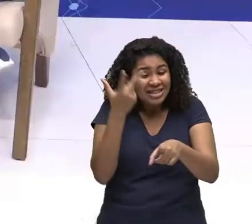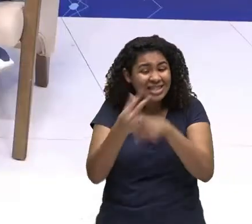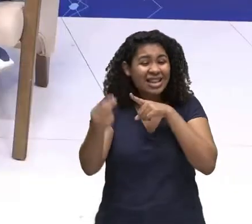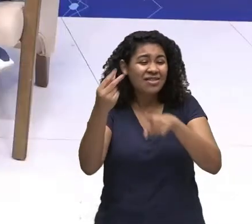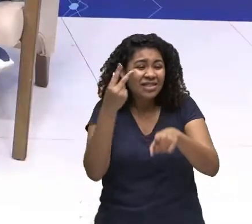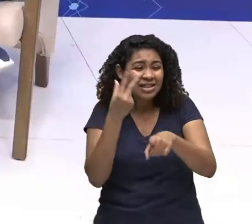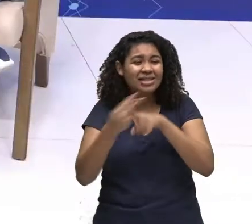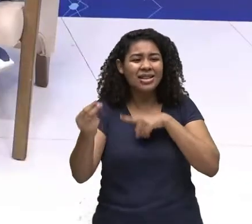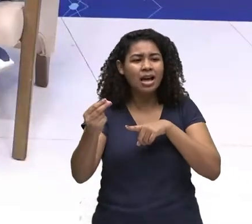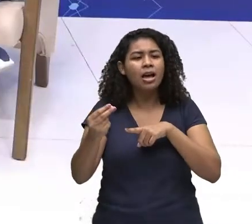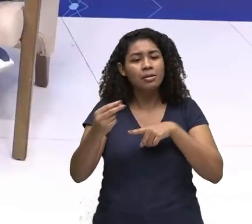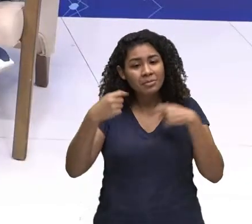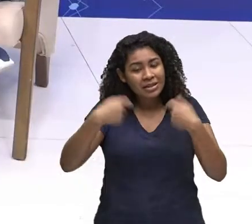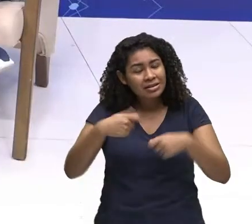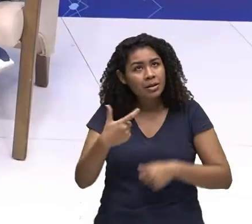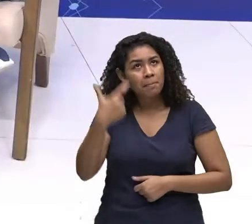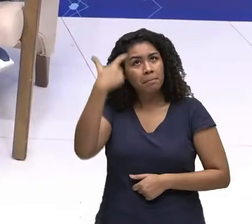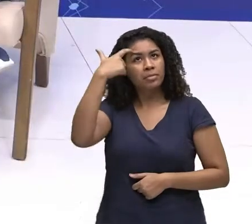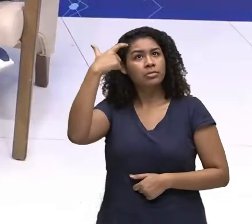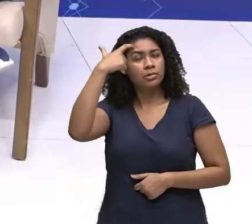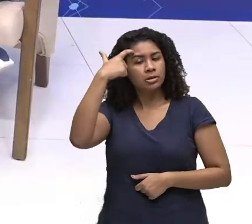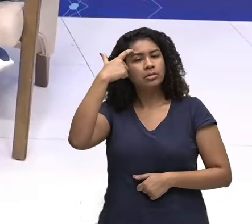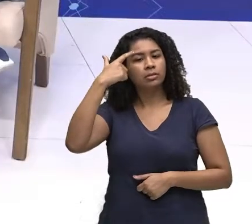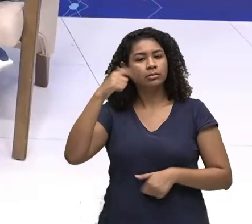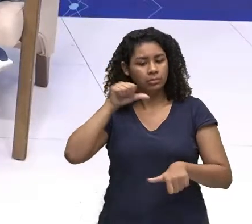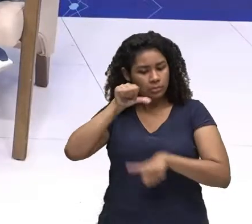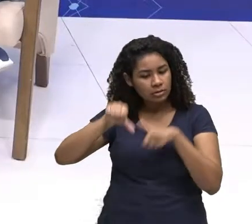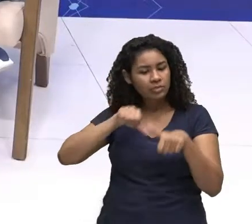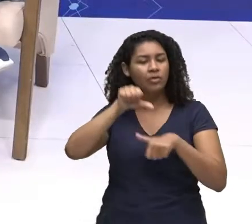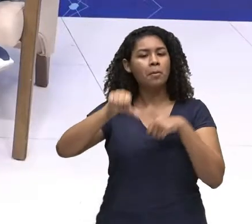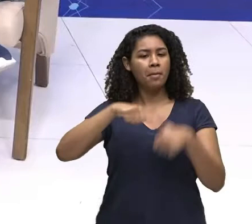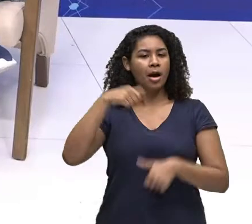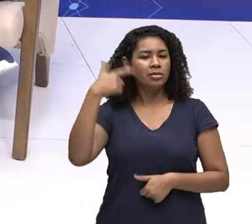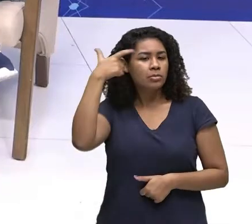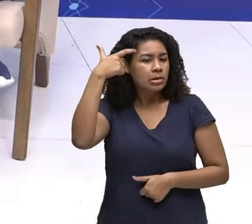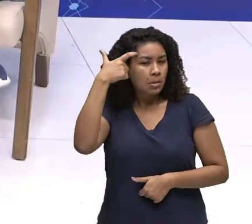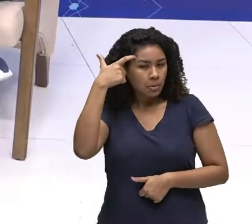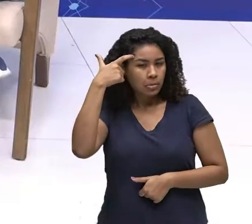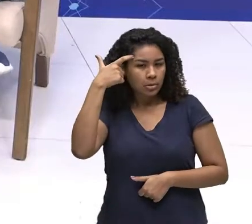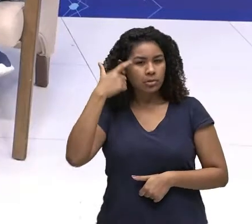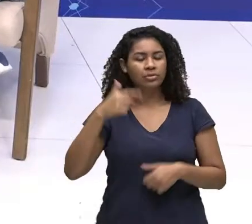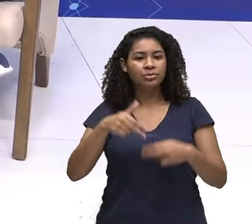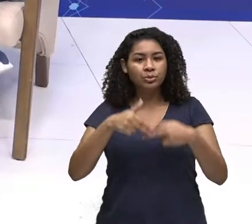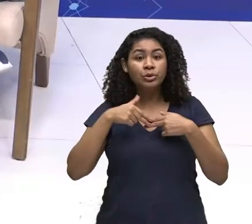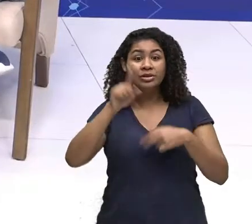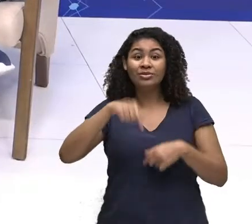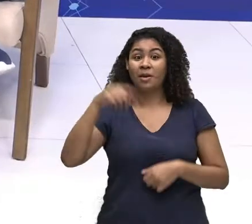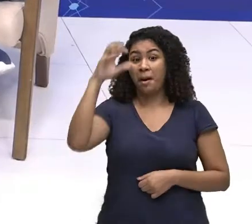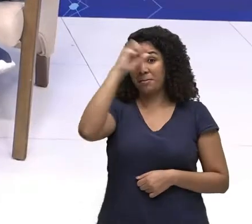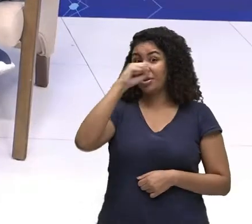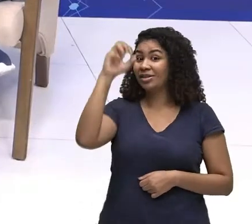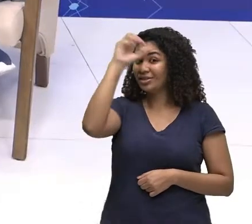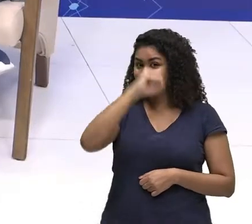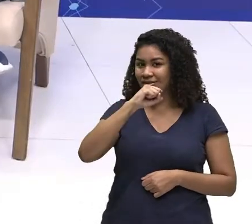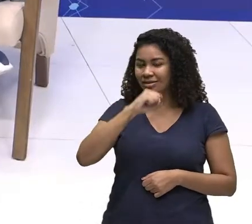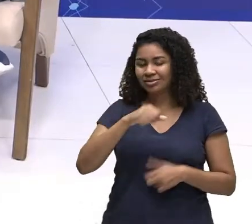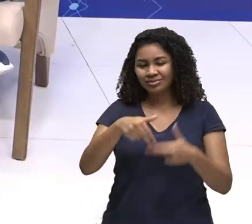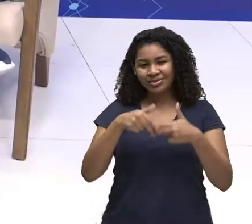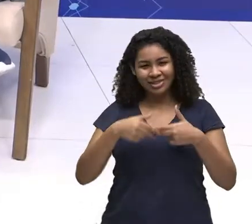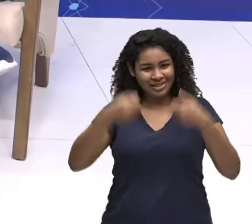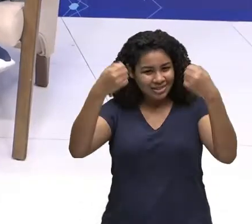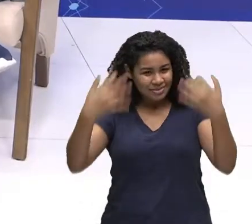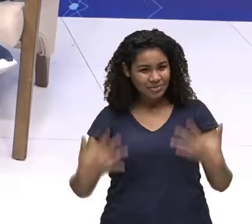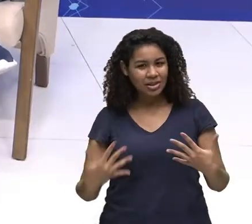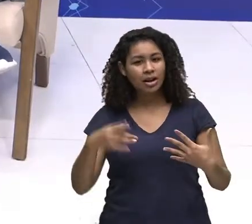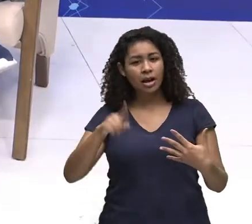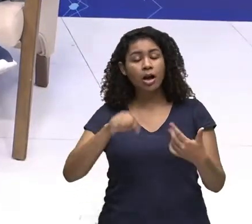precisa ser repensada, precisa ser reconstruída, né? E é um aprendizado, que é uma das coisas que a gente trouxe também, que o